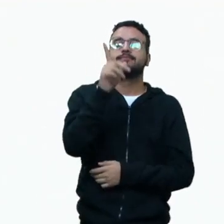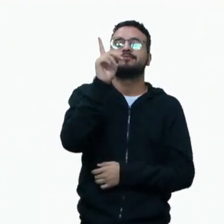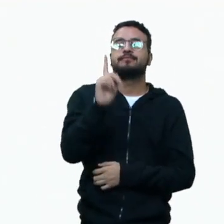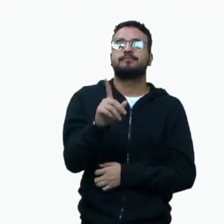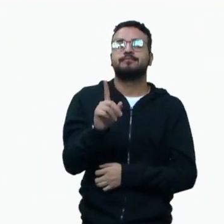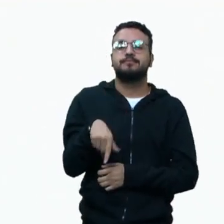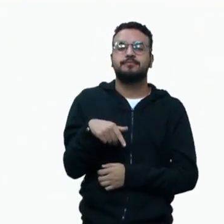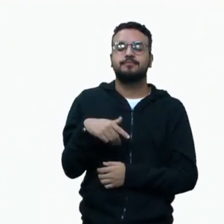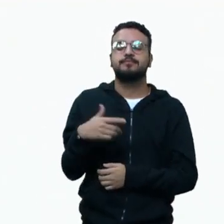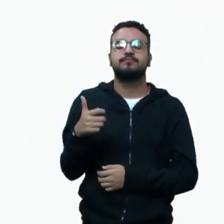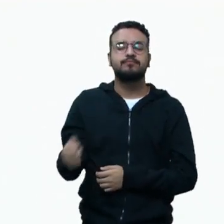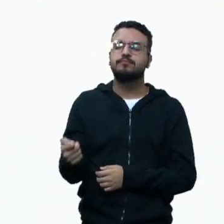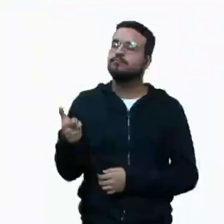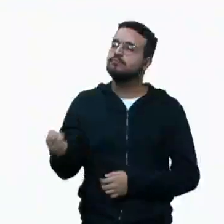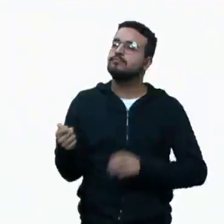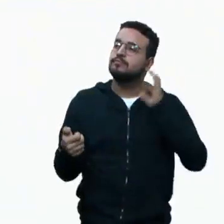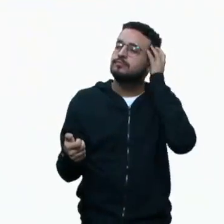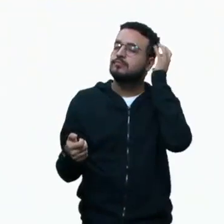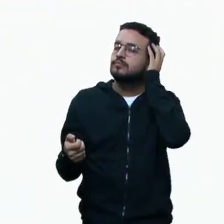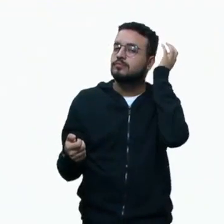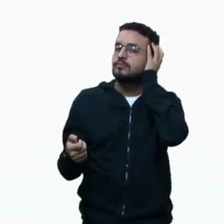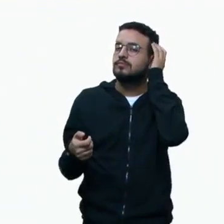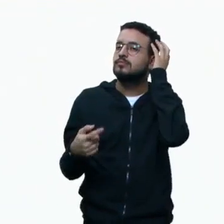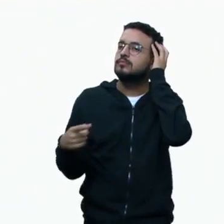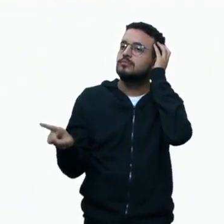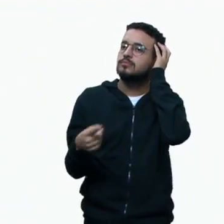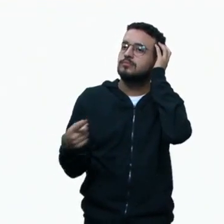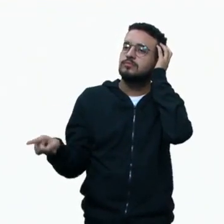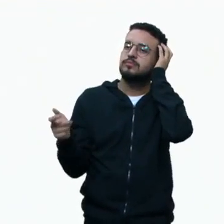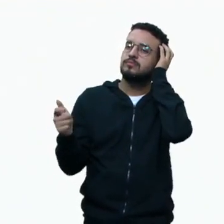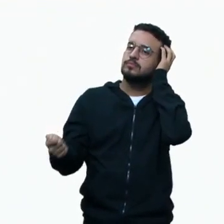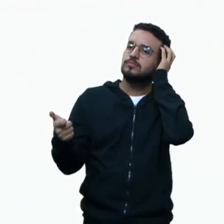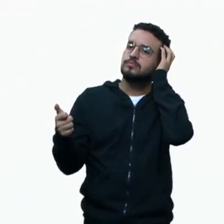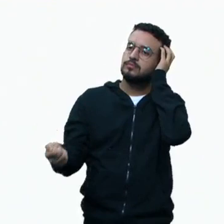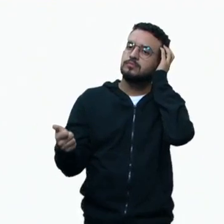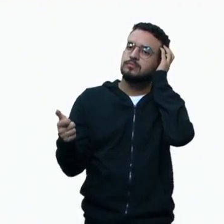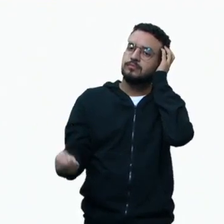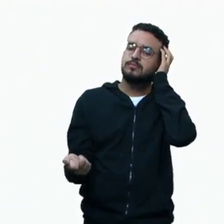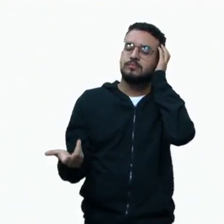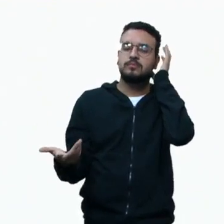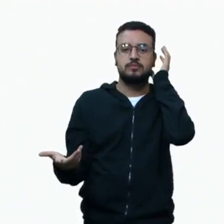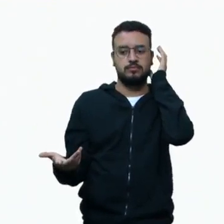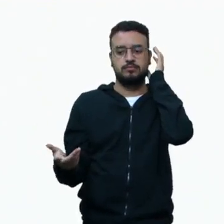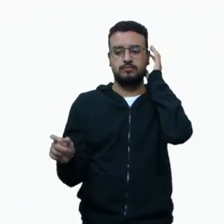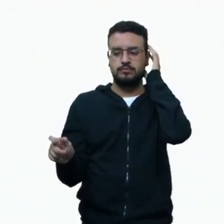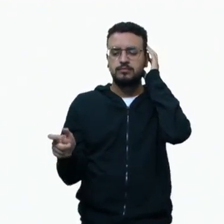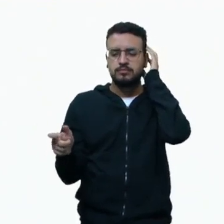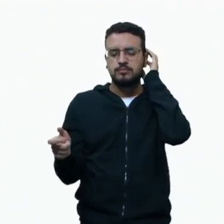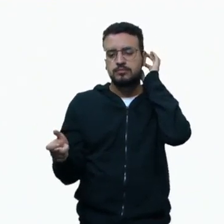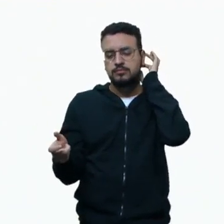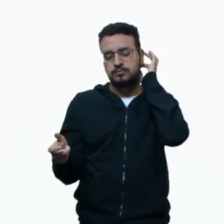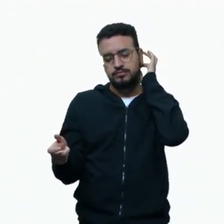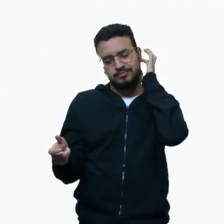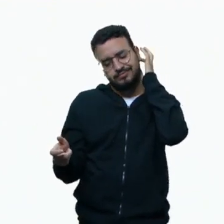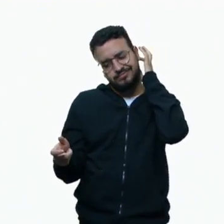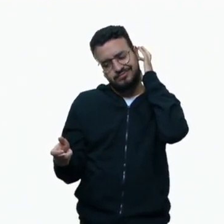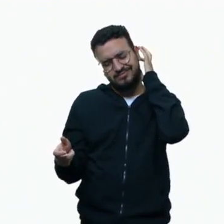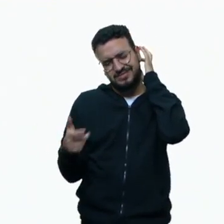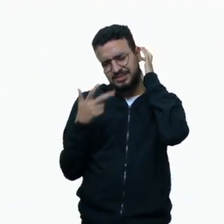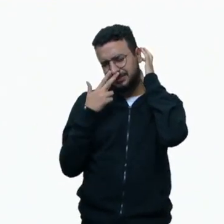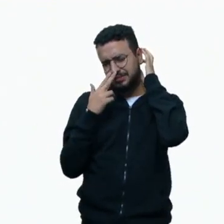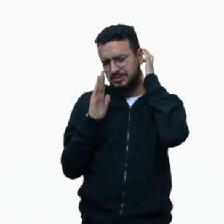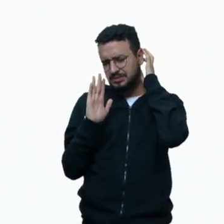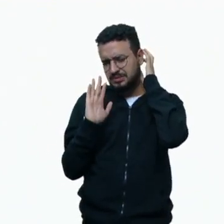passando de música no rádio e começa uma música, você acha ela legal, mas você tem aquela sensação de que você